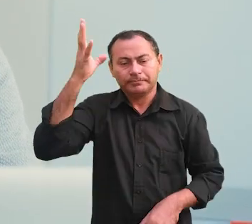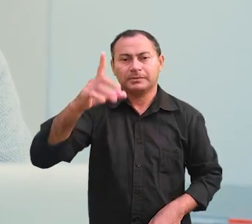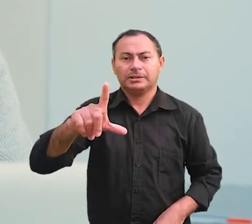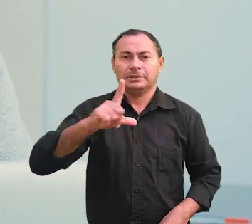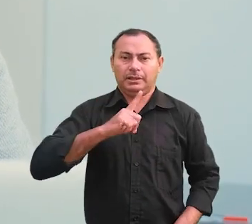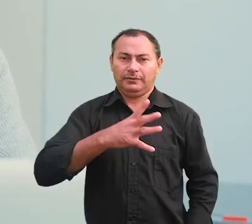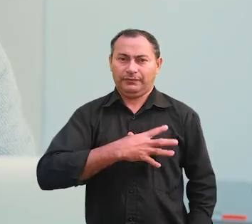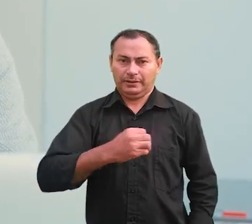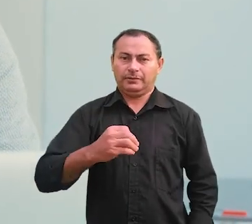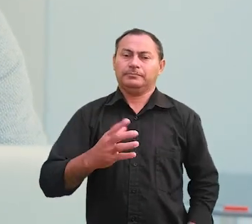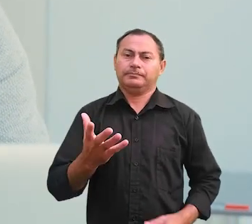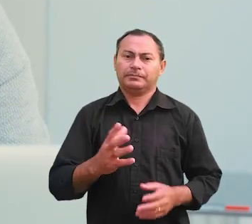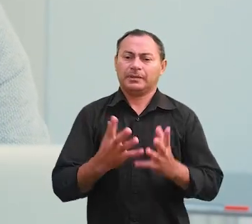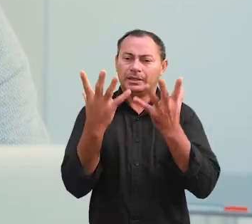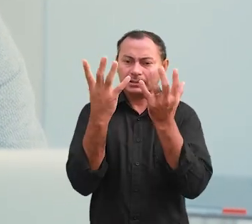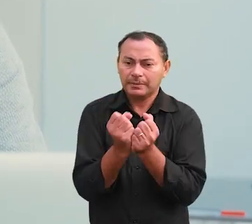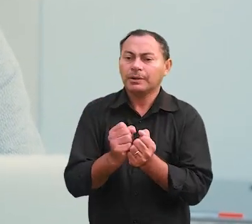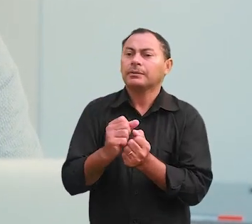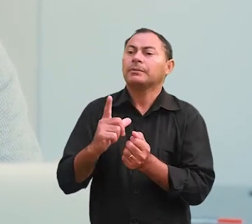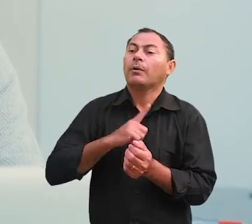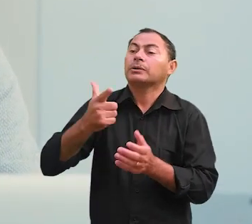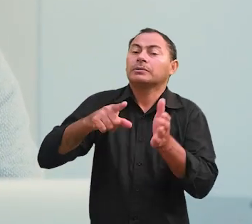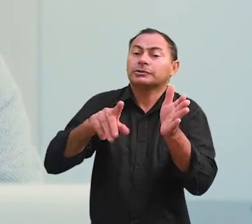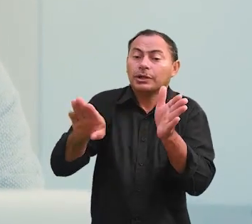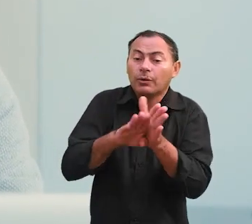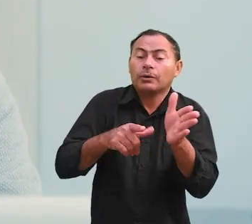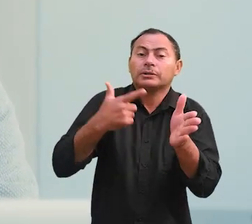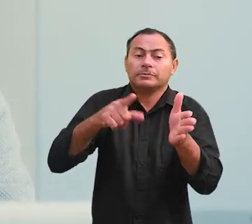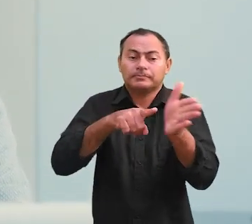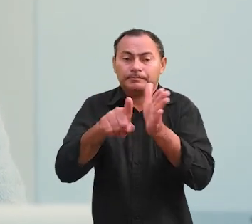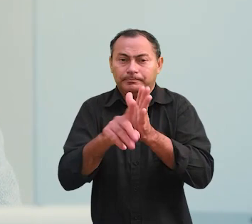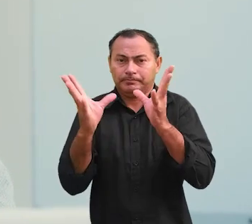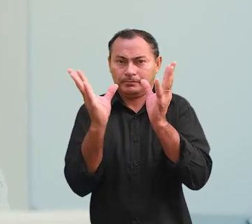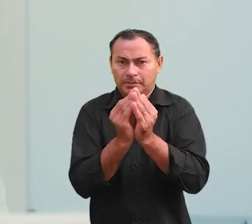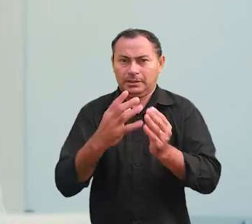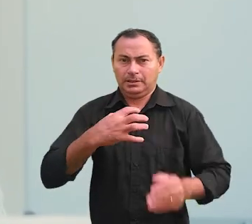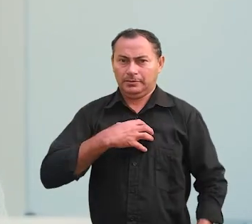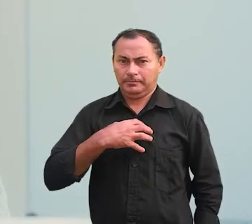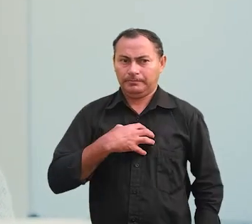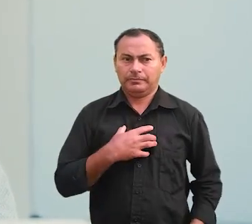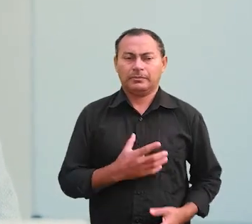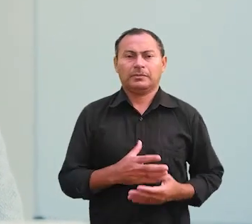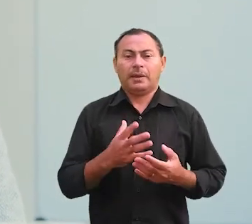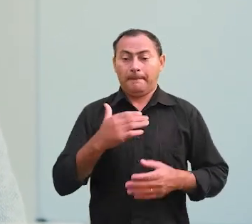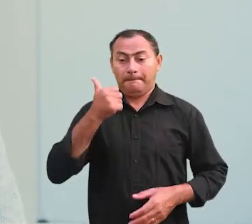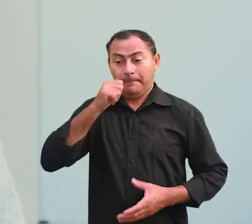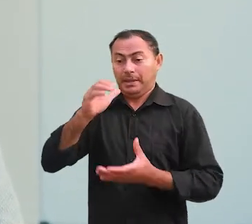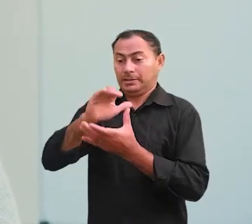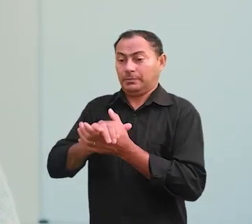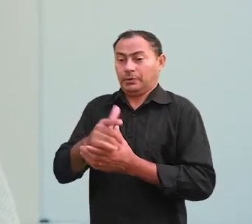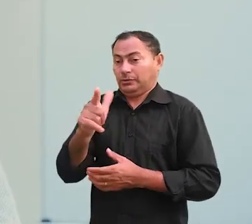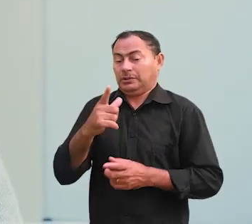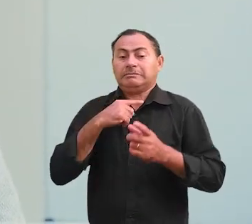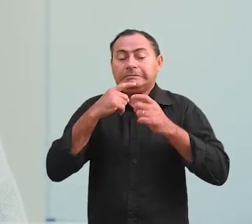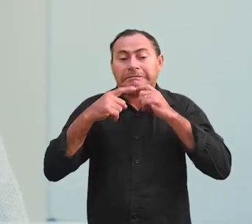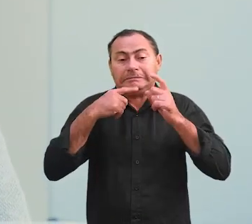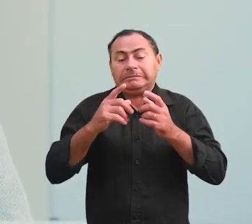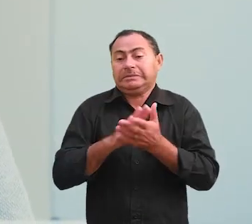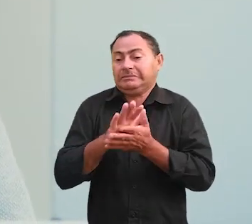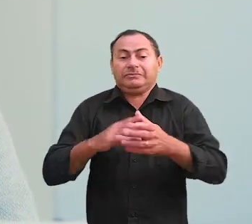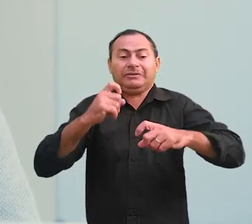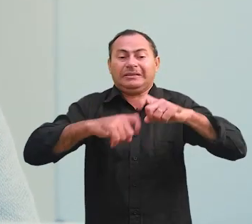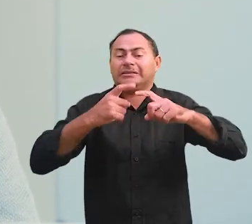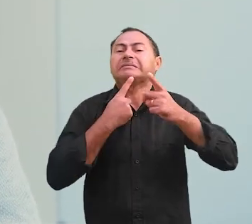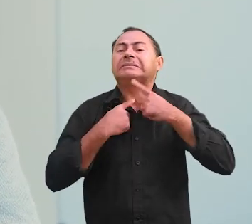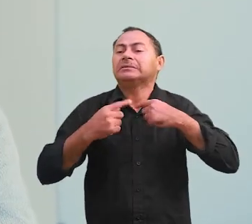de tomar decisões recebemos outras perguntas que podem ser sintetizados da seguinte forma minha esposa não tem nenhum